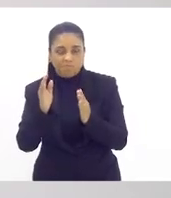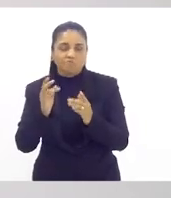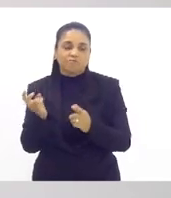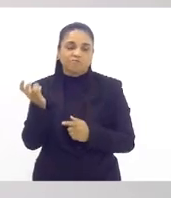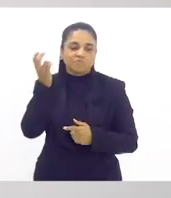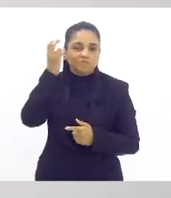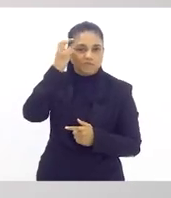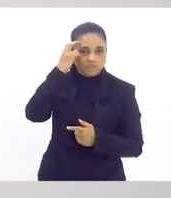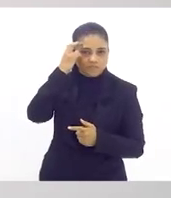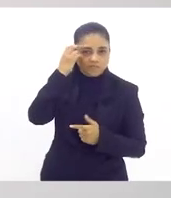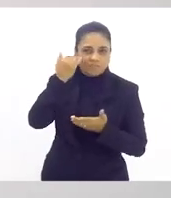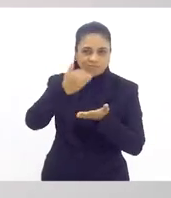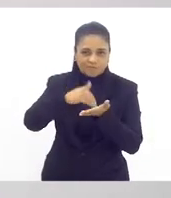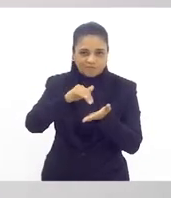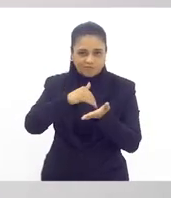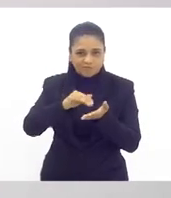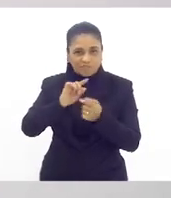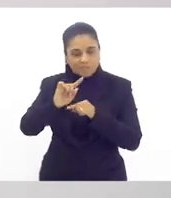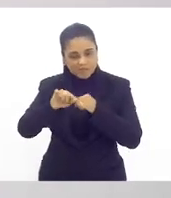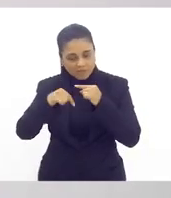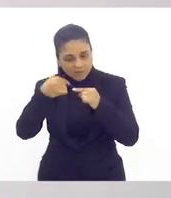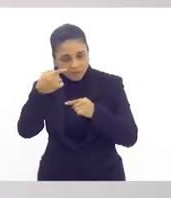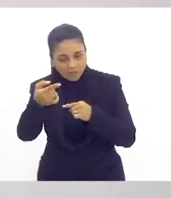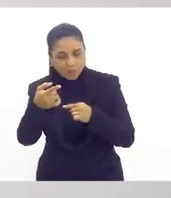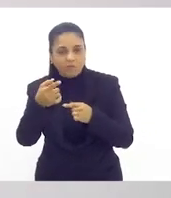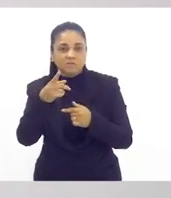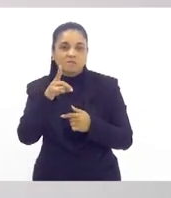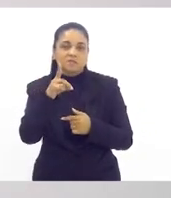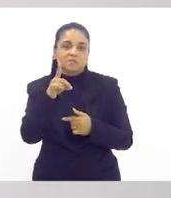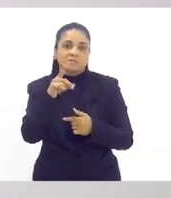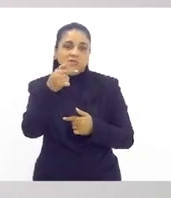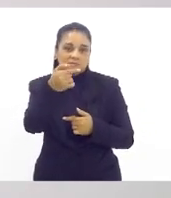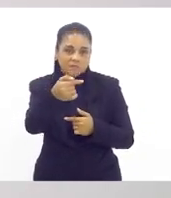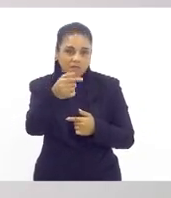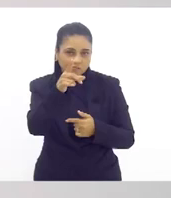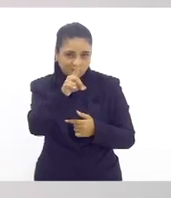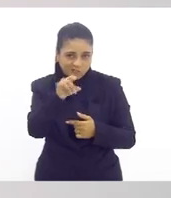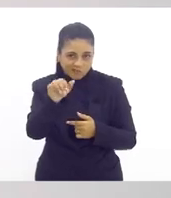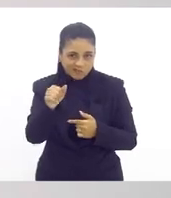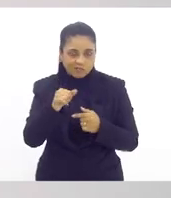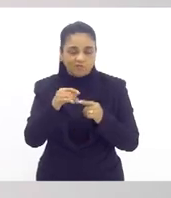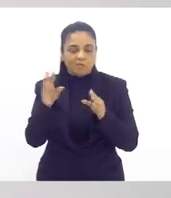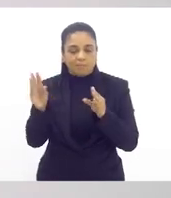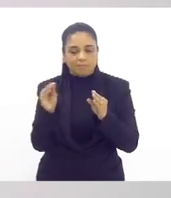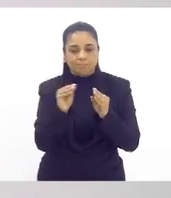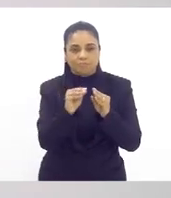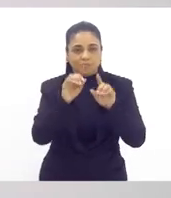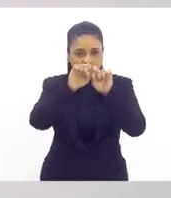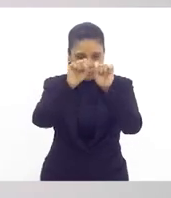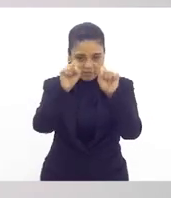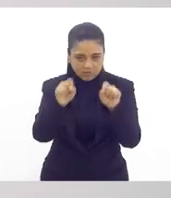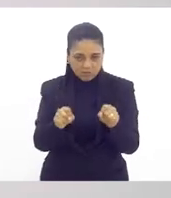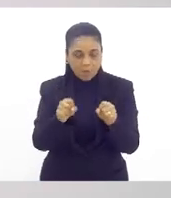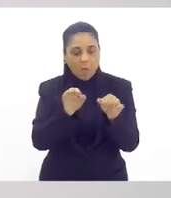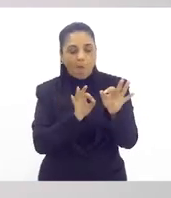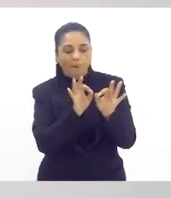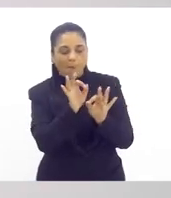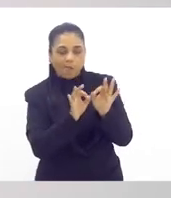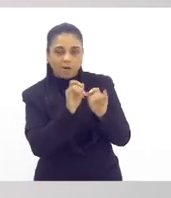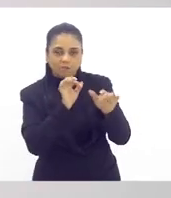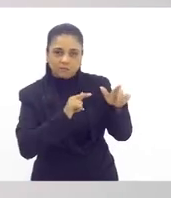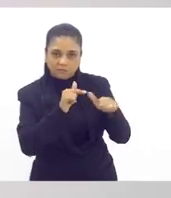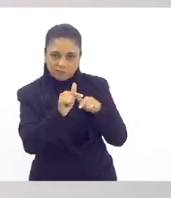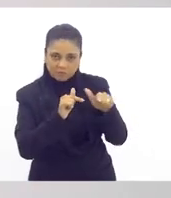Cultura pode reunião de conselho sete dias a gente está incluindo então no sistema o nosso plano de trabalho então